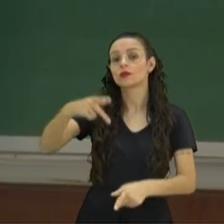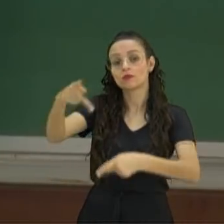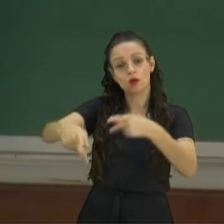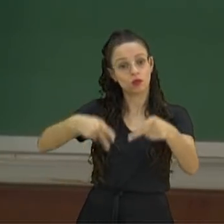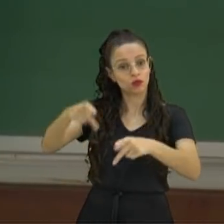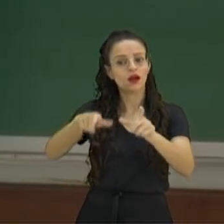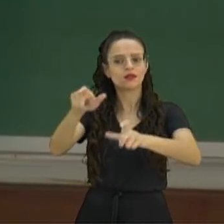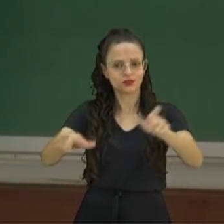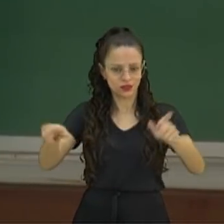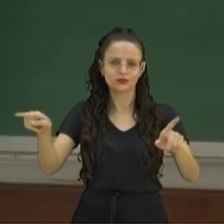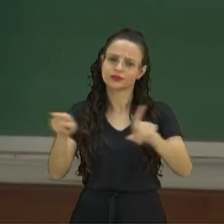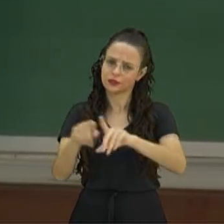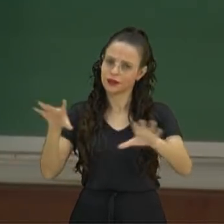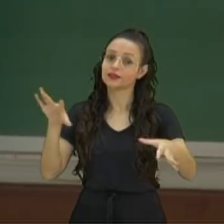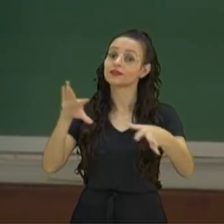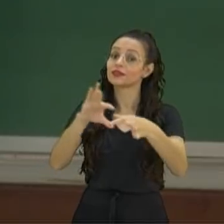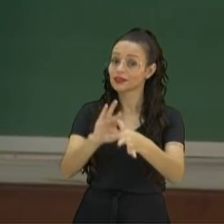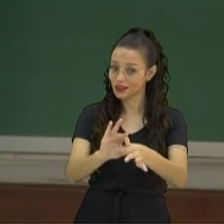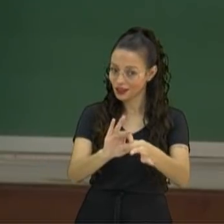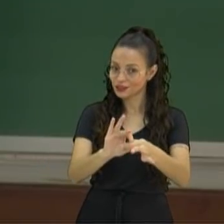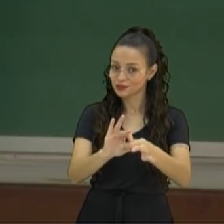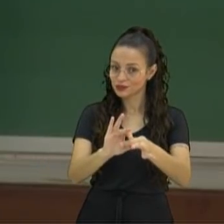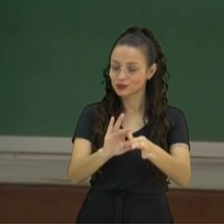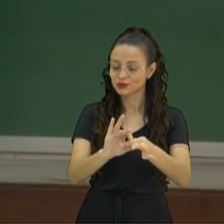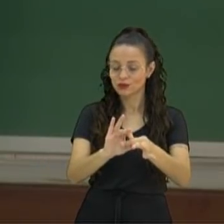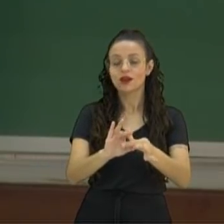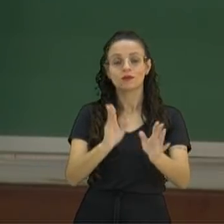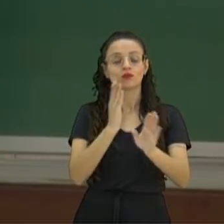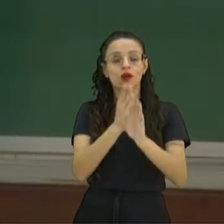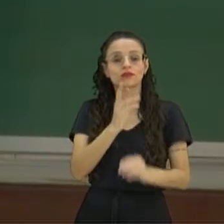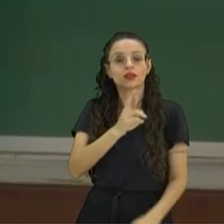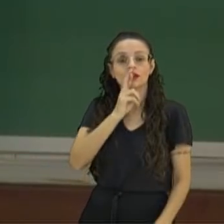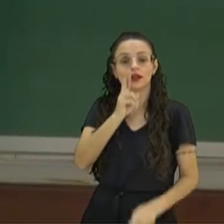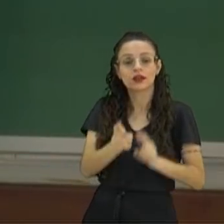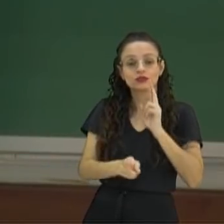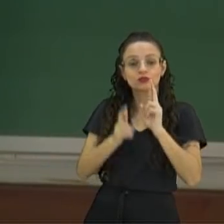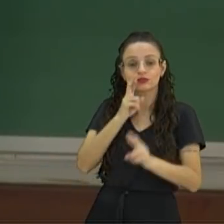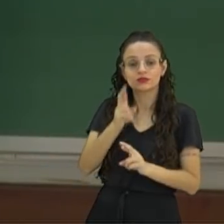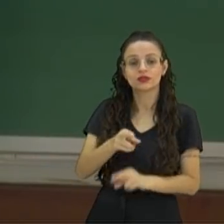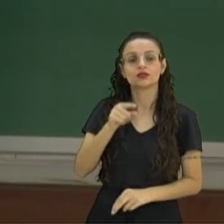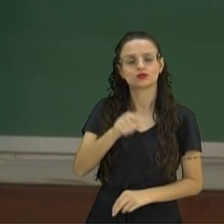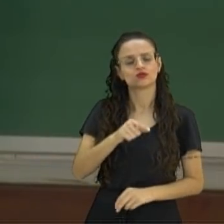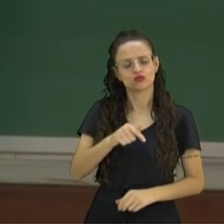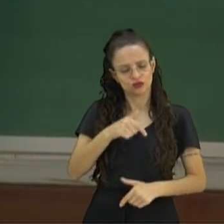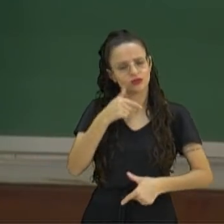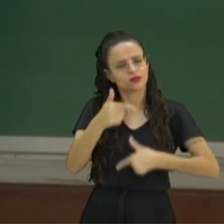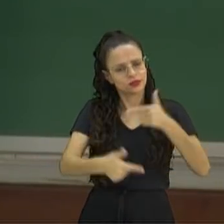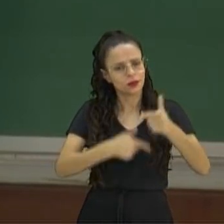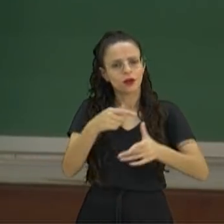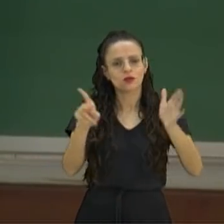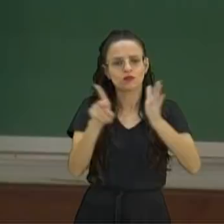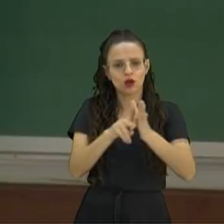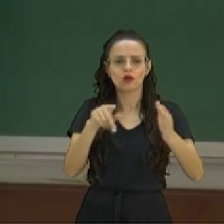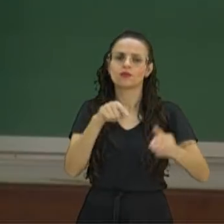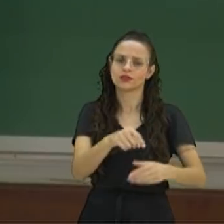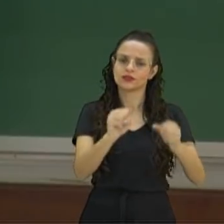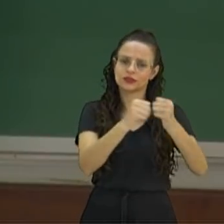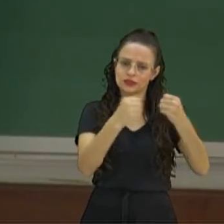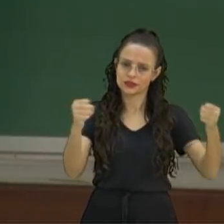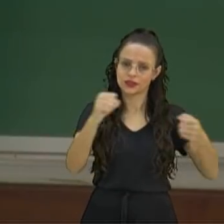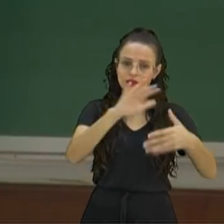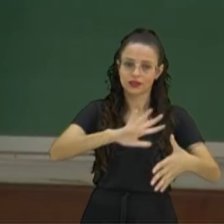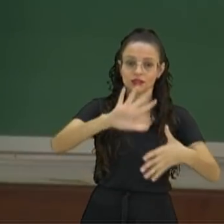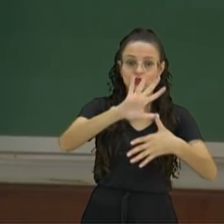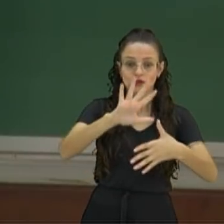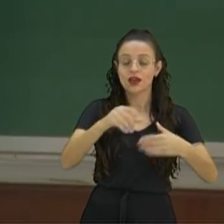exemplo, também está ligado a resultados de trabalhos que são feitos pela cartografia.